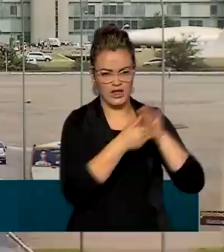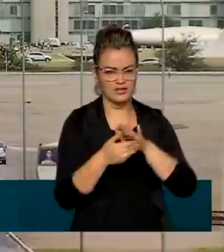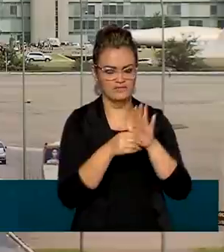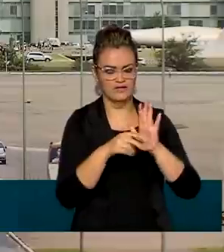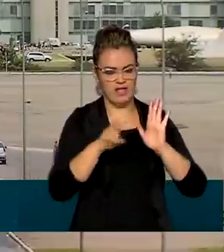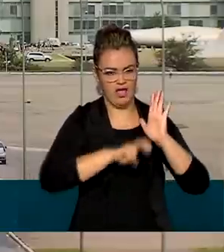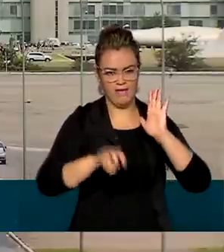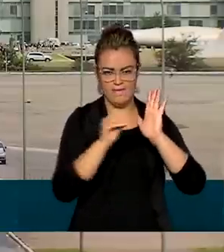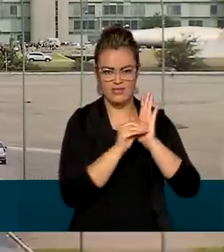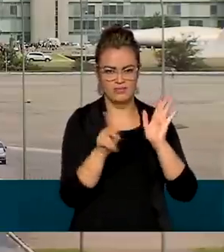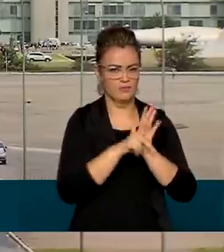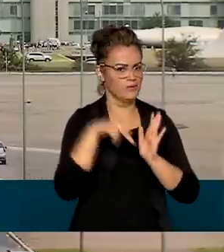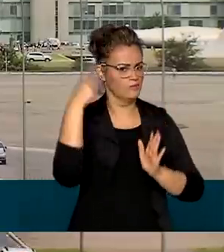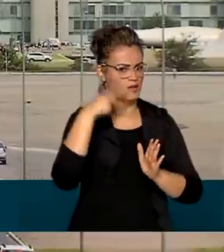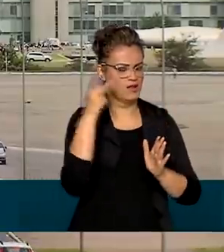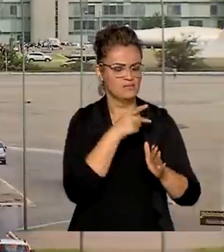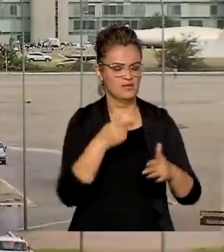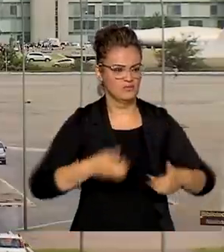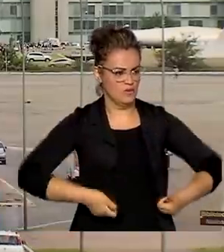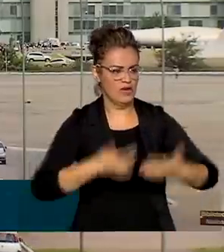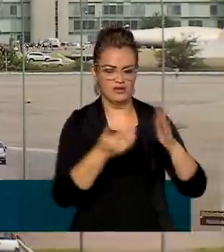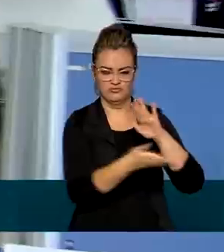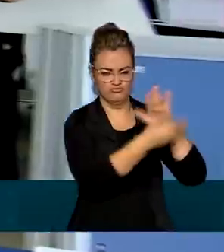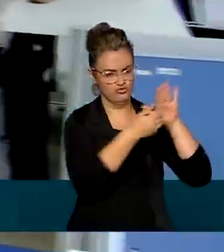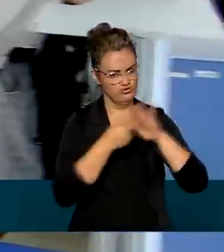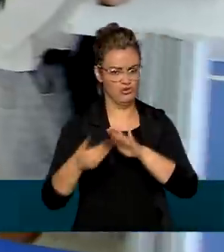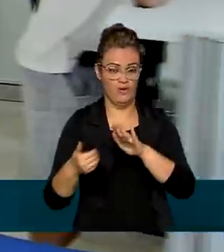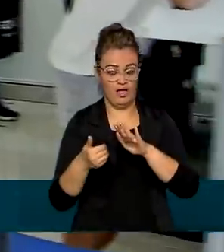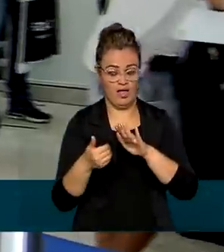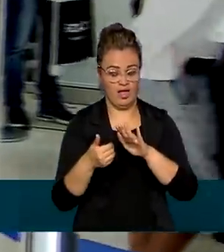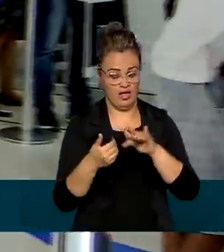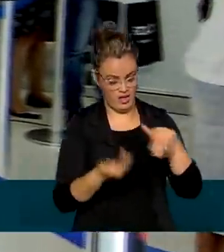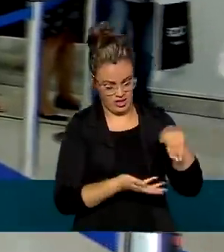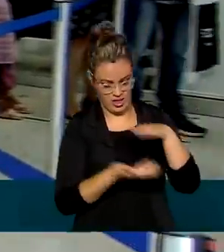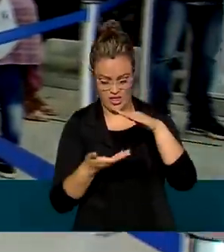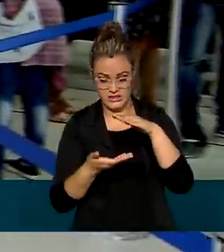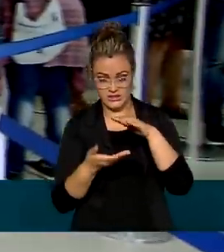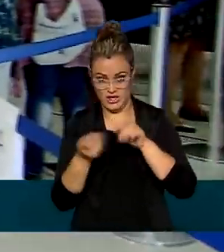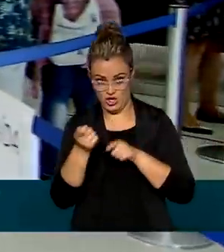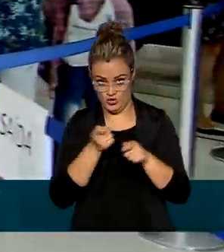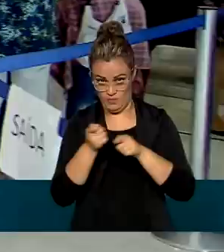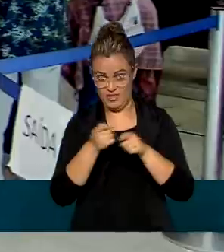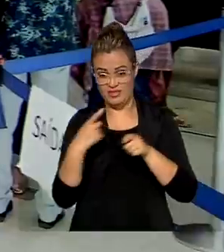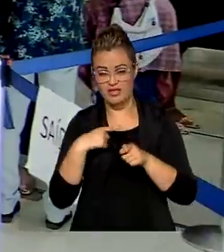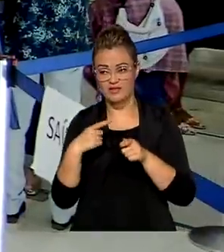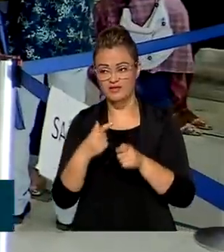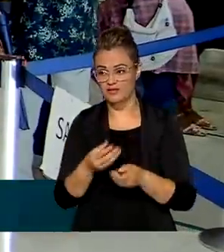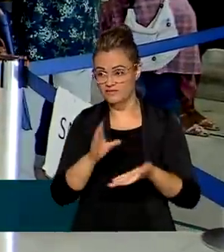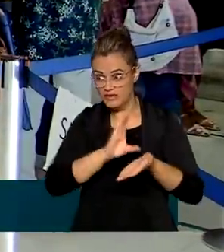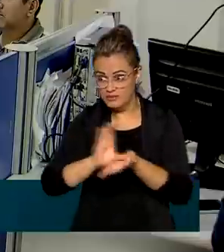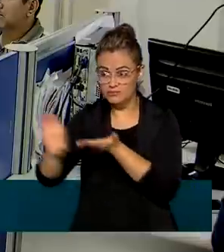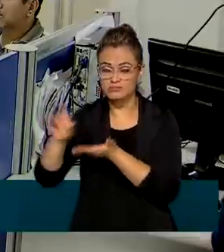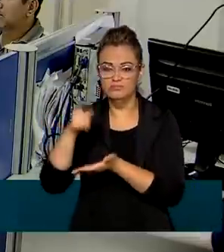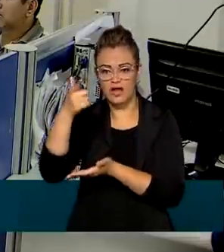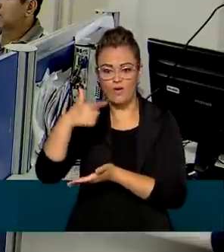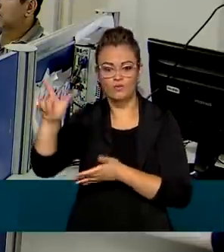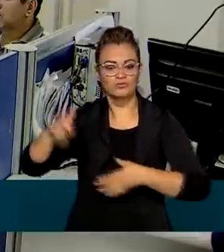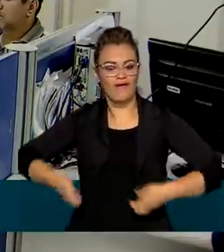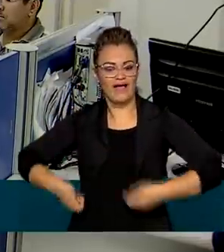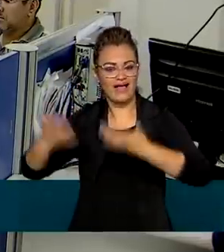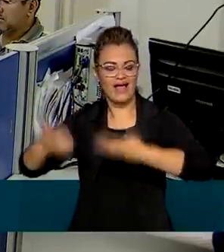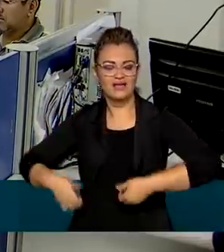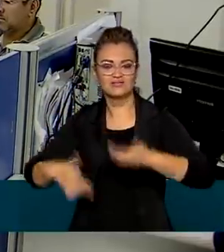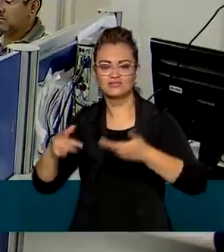emendas parlamentares e despesas do governo. Esse dinheiro vetado será remanejado para cobrir despesas obrigatórias,